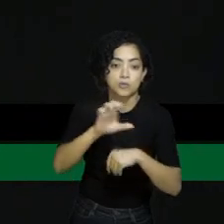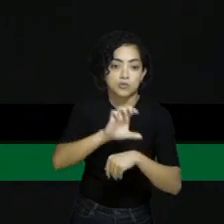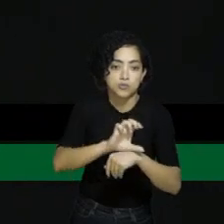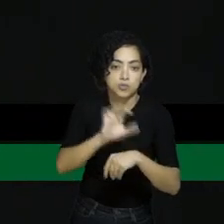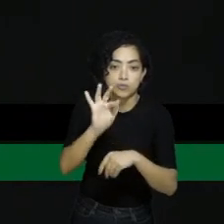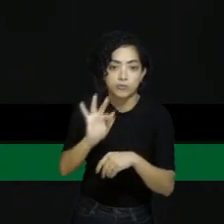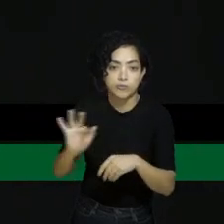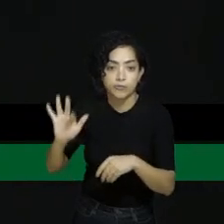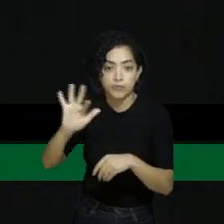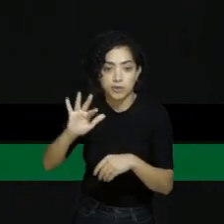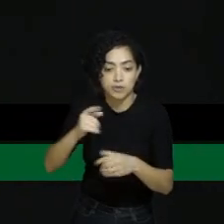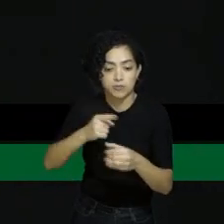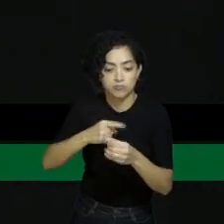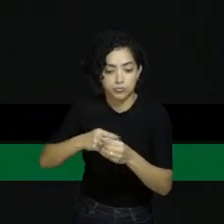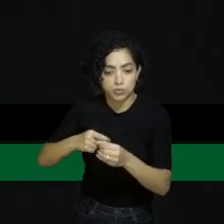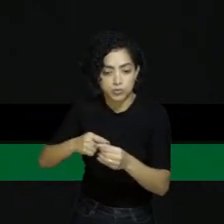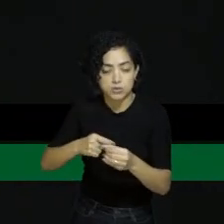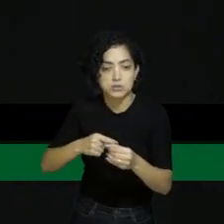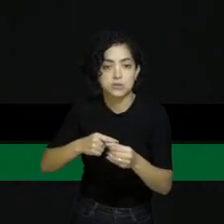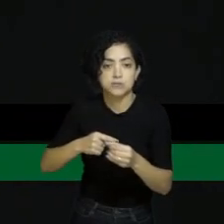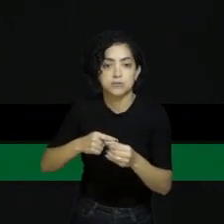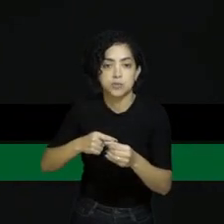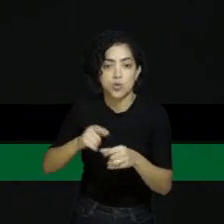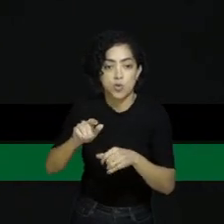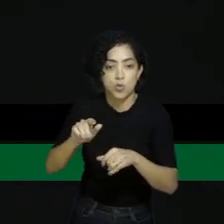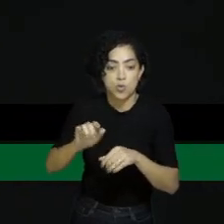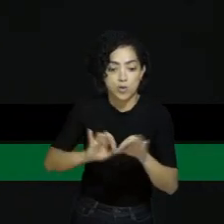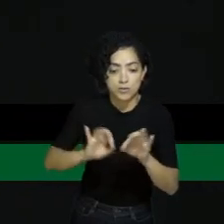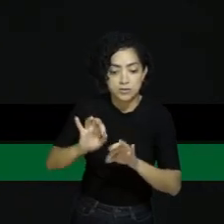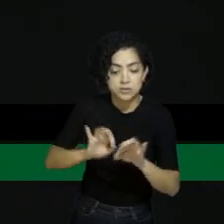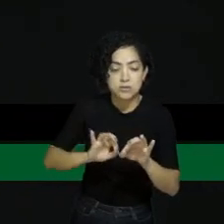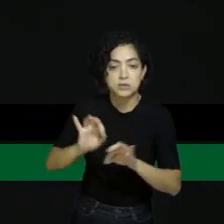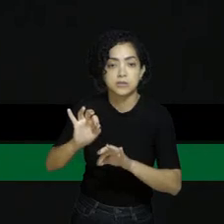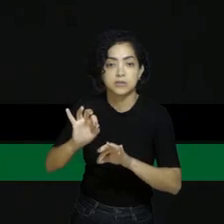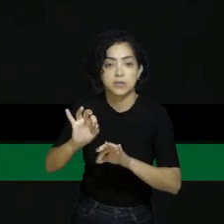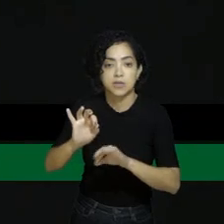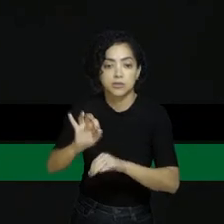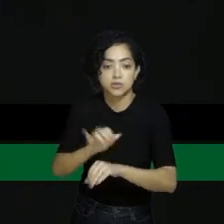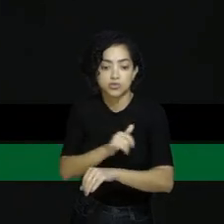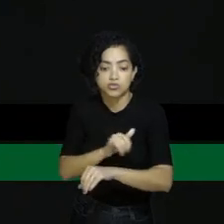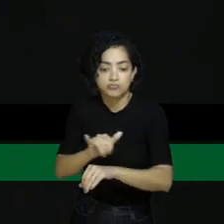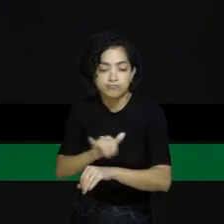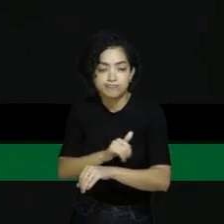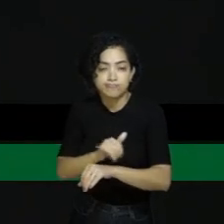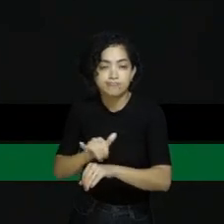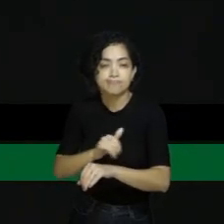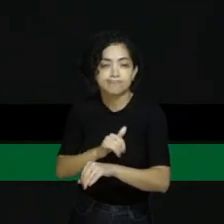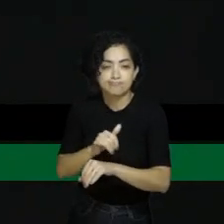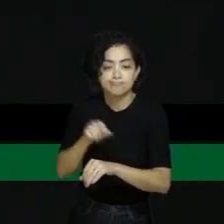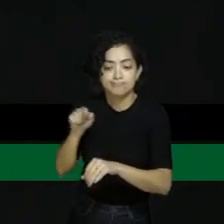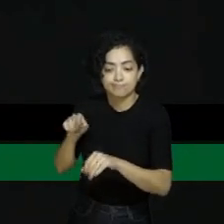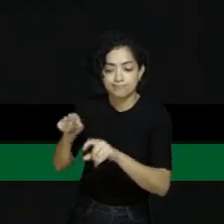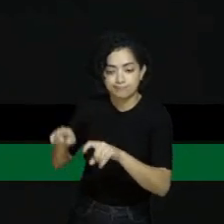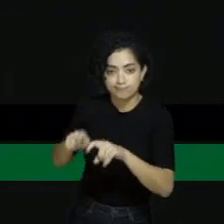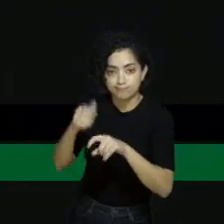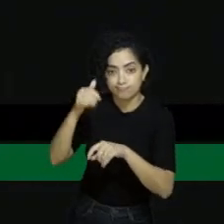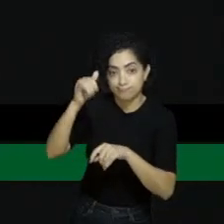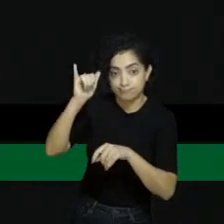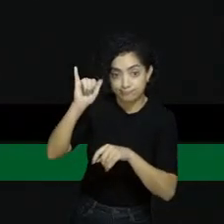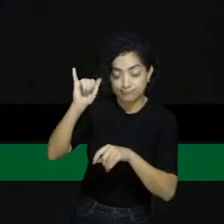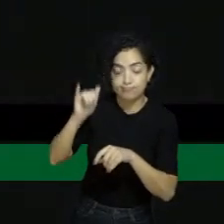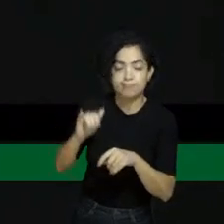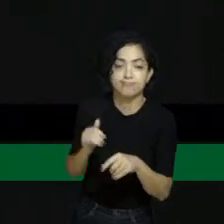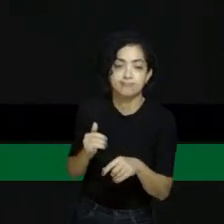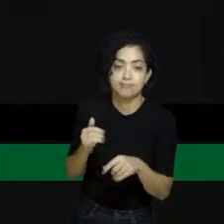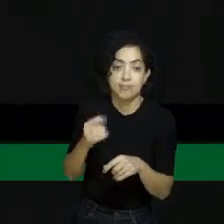e municipais, estratégicas para o agronegócio, é prioridade para quem quer ver Santa